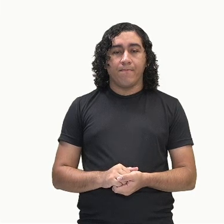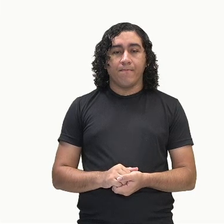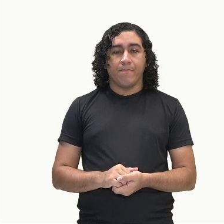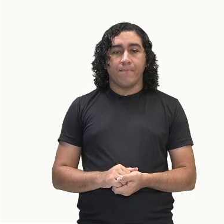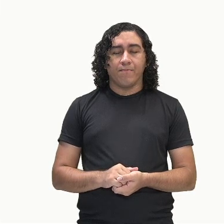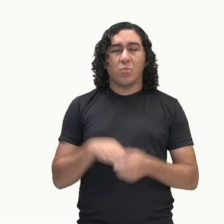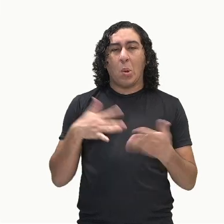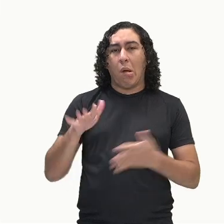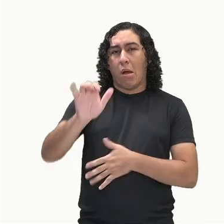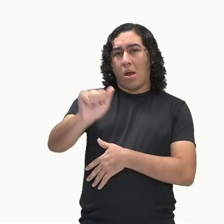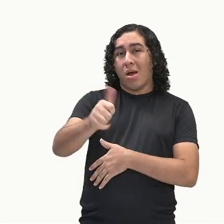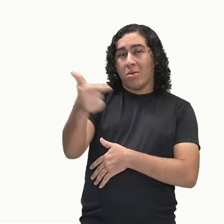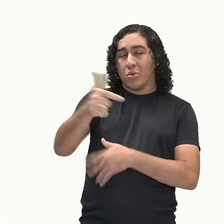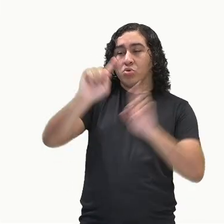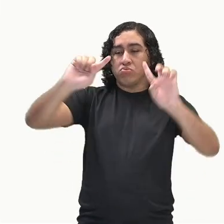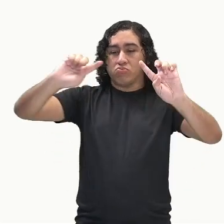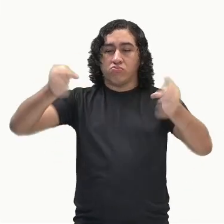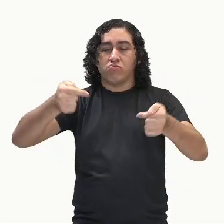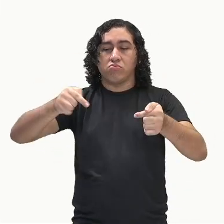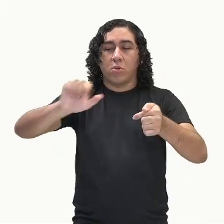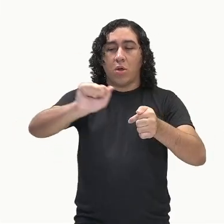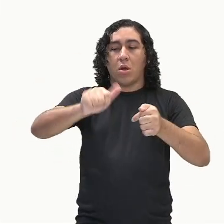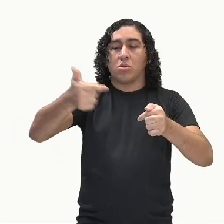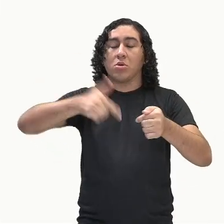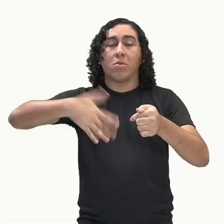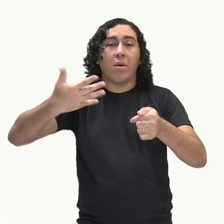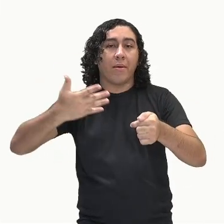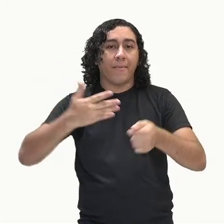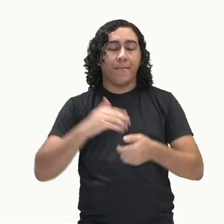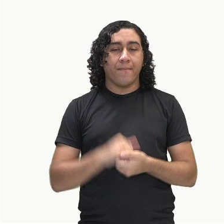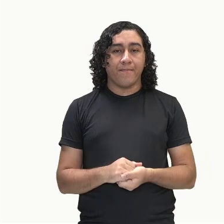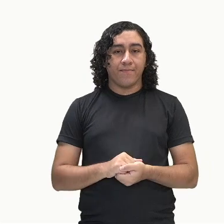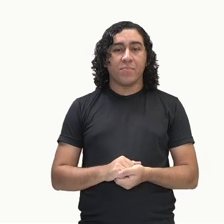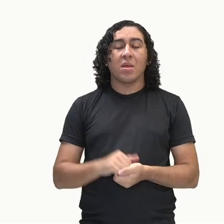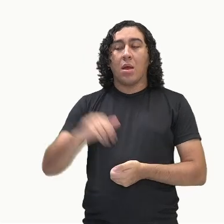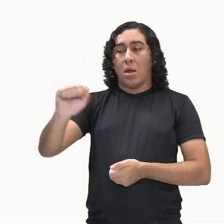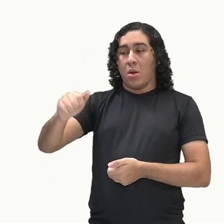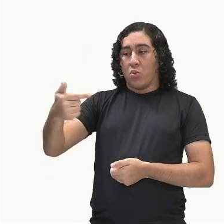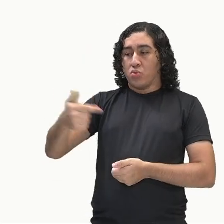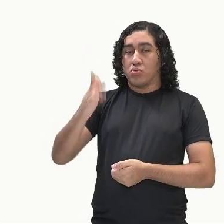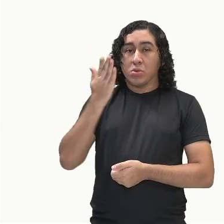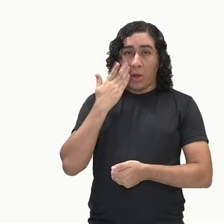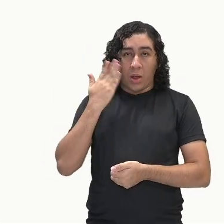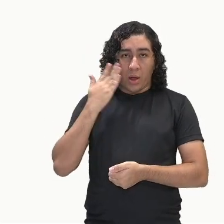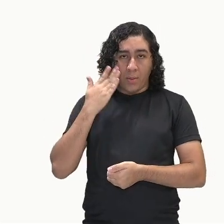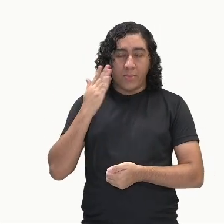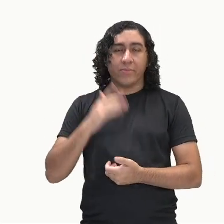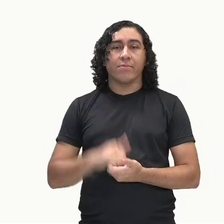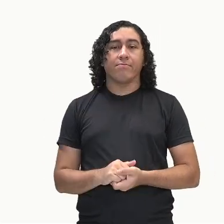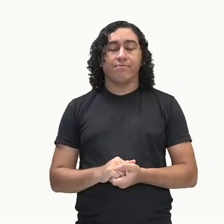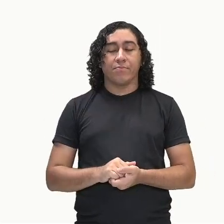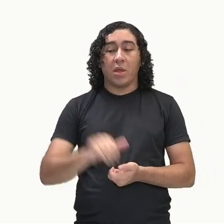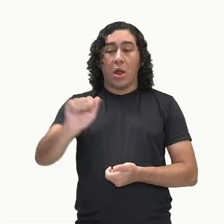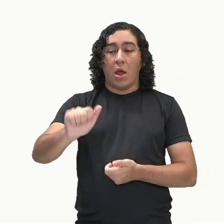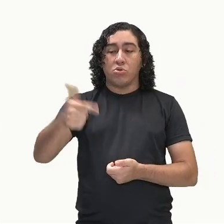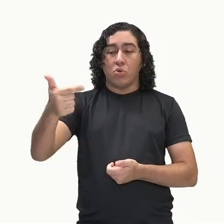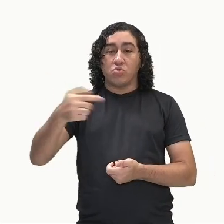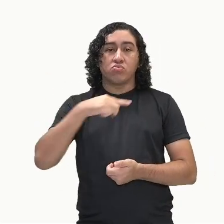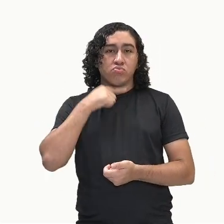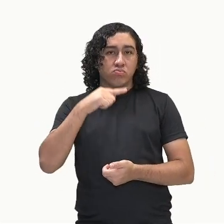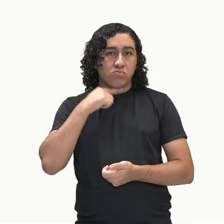Quem é o A2 dessa sequência, né? Aqui está o A1, aqui está o A2, que eu não sei quem